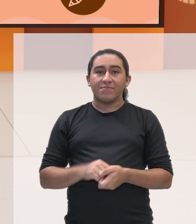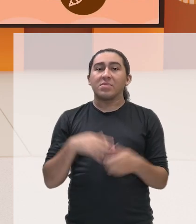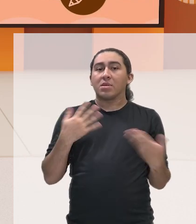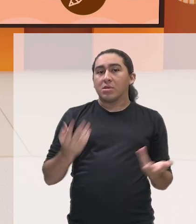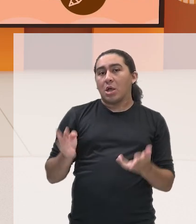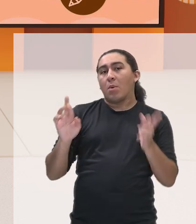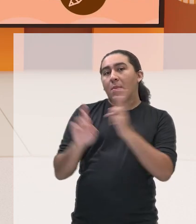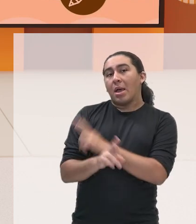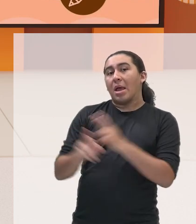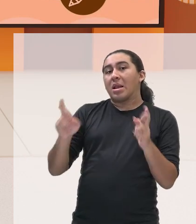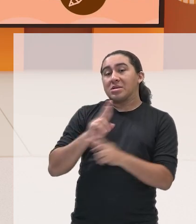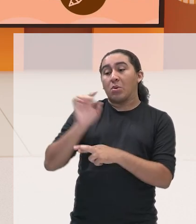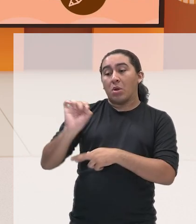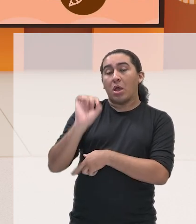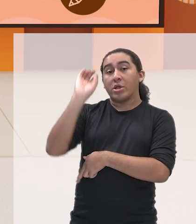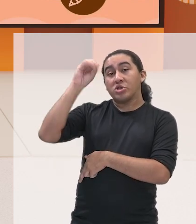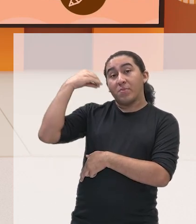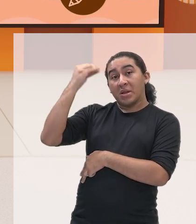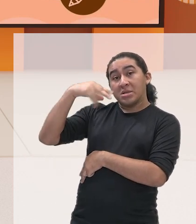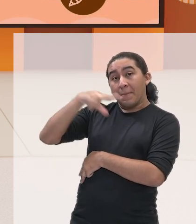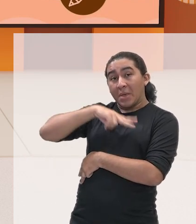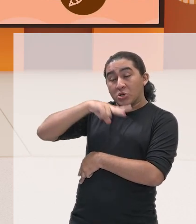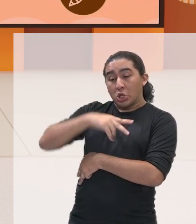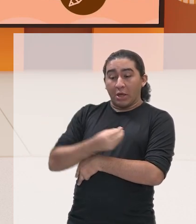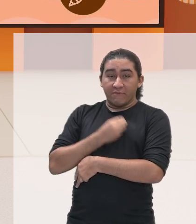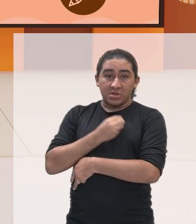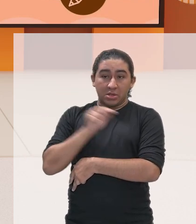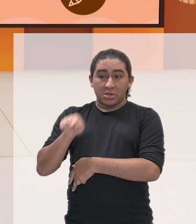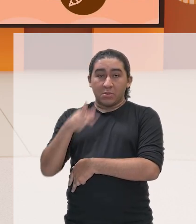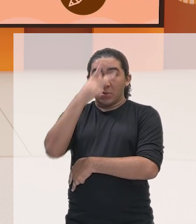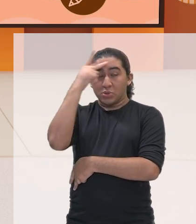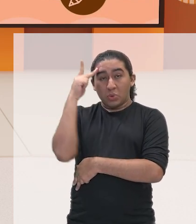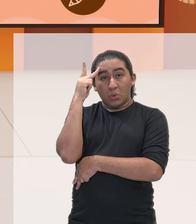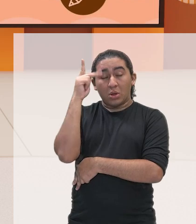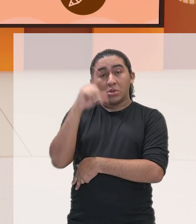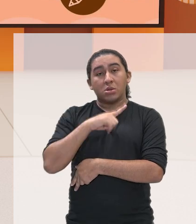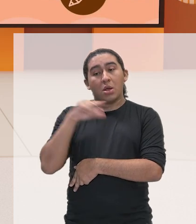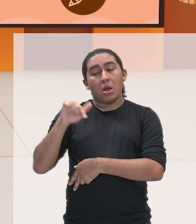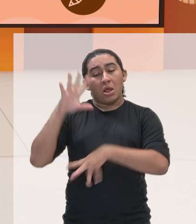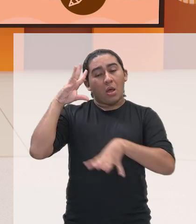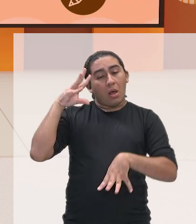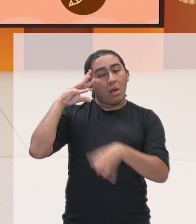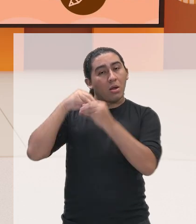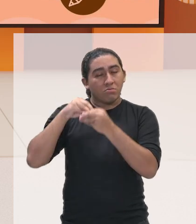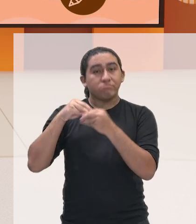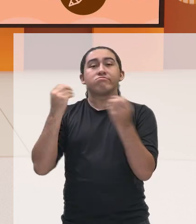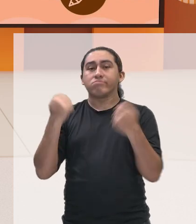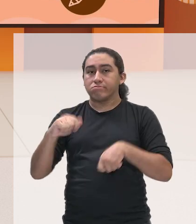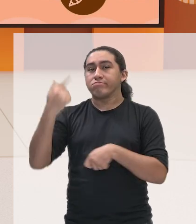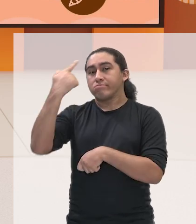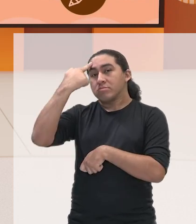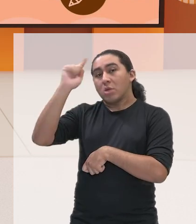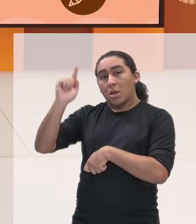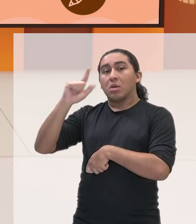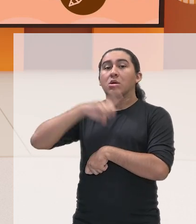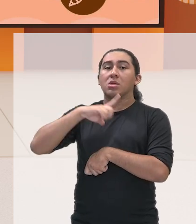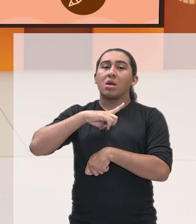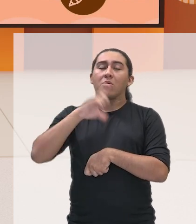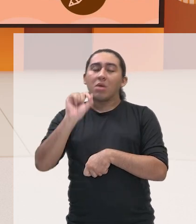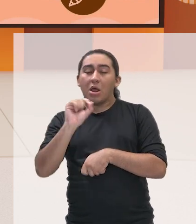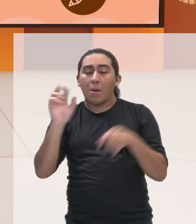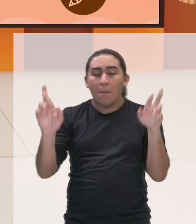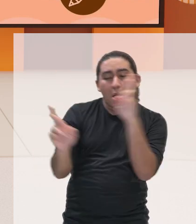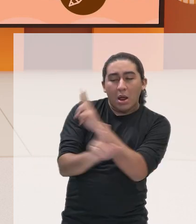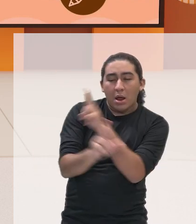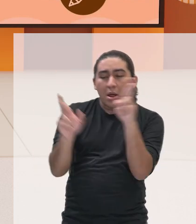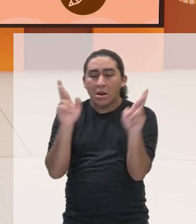né, da experiência do dia a dia que permite àquela pessoa a fazer